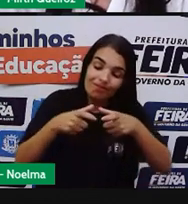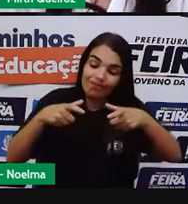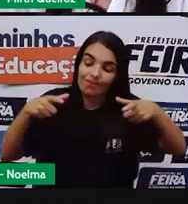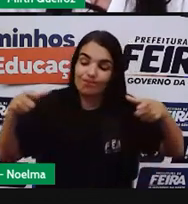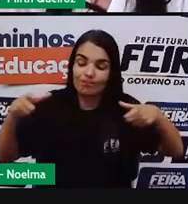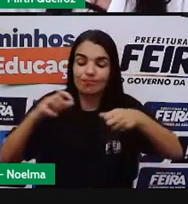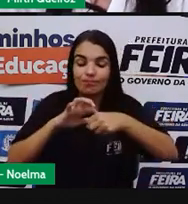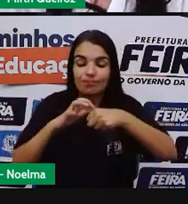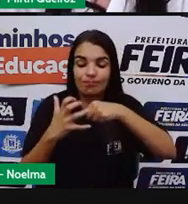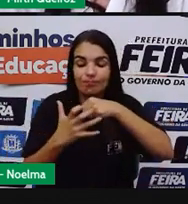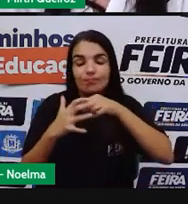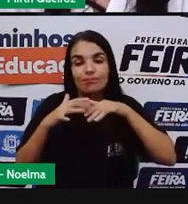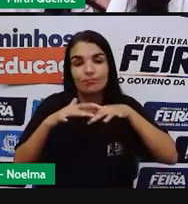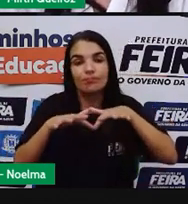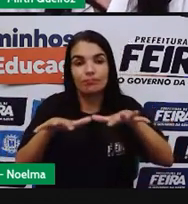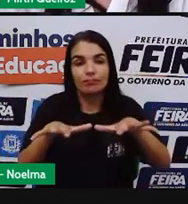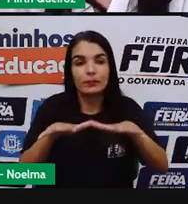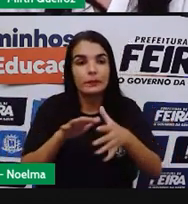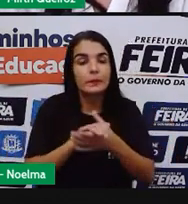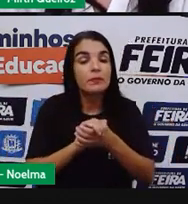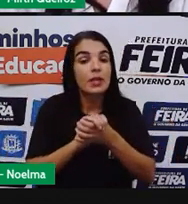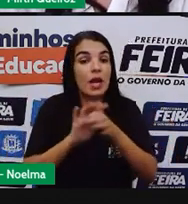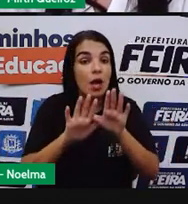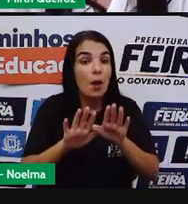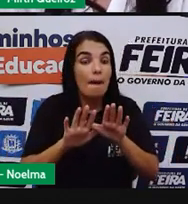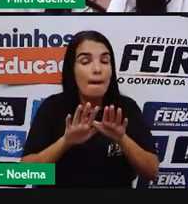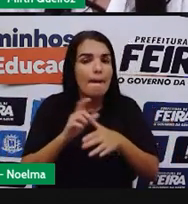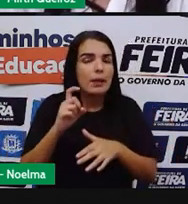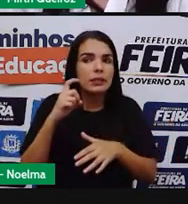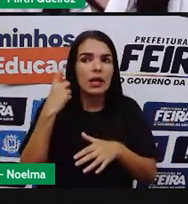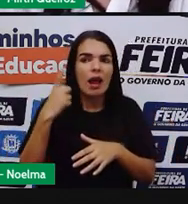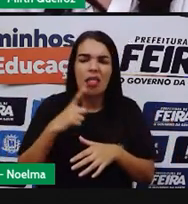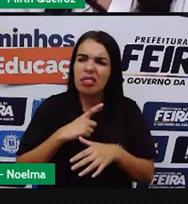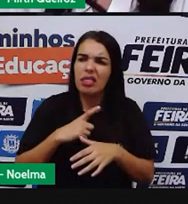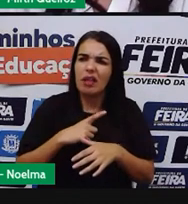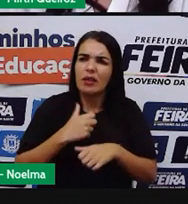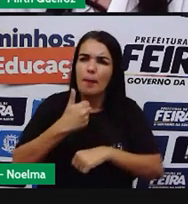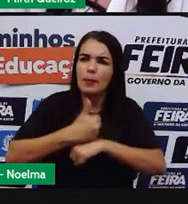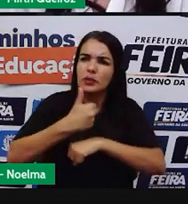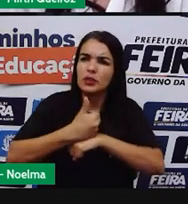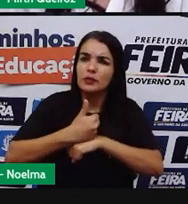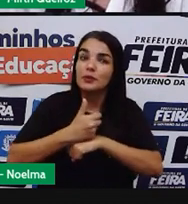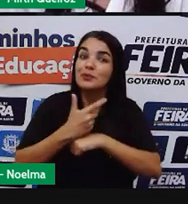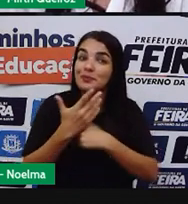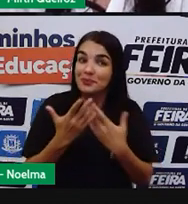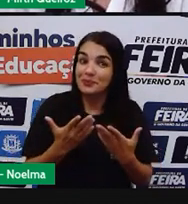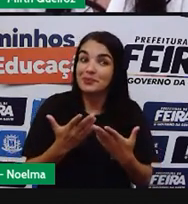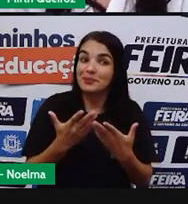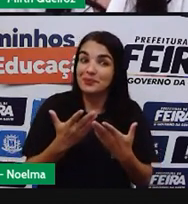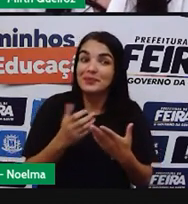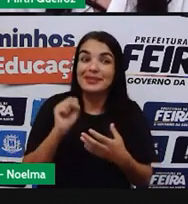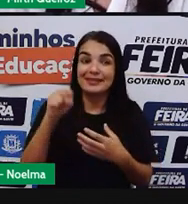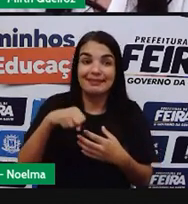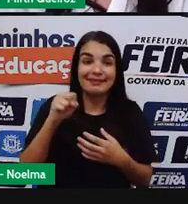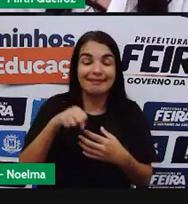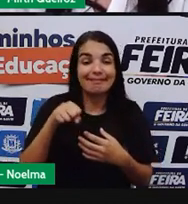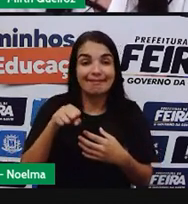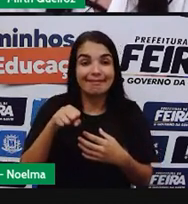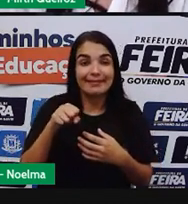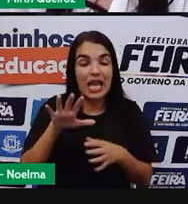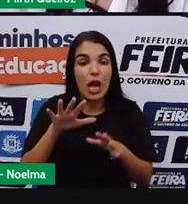durante a pandemia. Mas será que a pandemia trouxe algo positivo? Trouxe sim, como a Pró falou para vocês, até